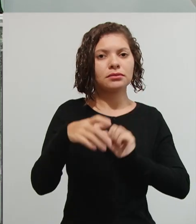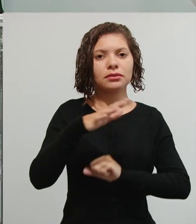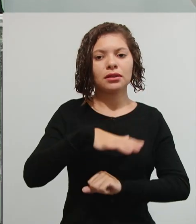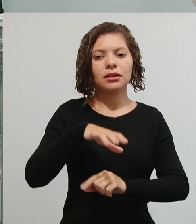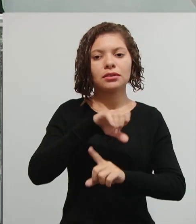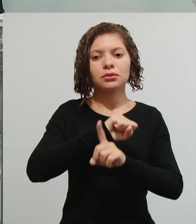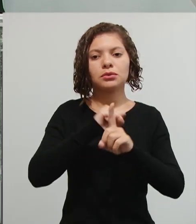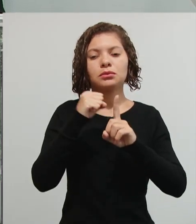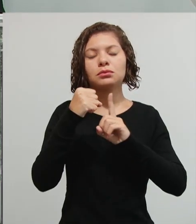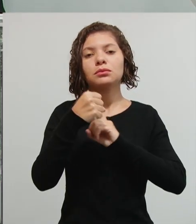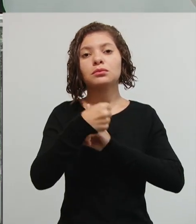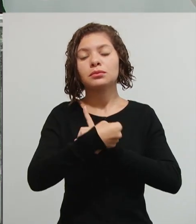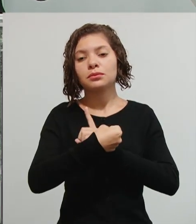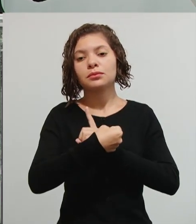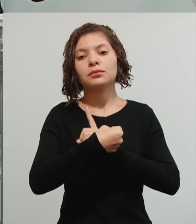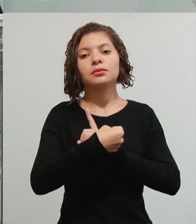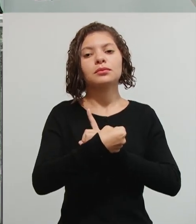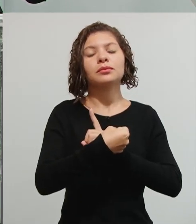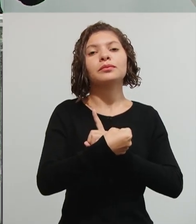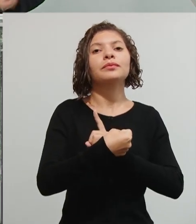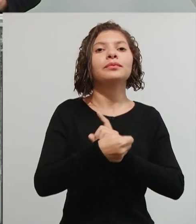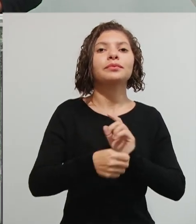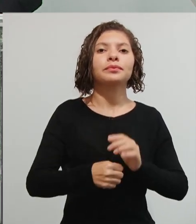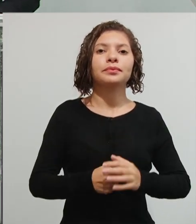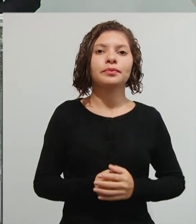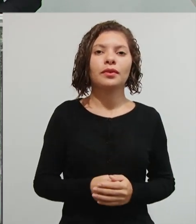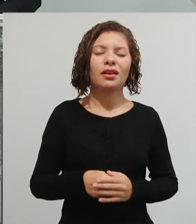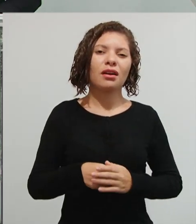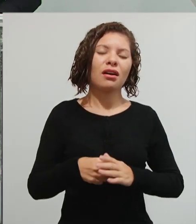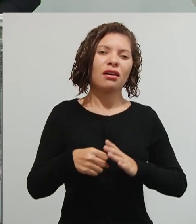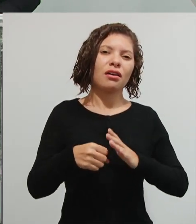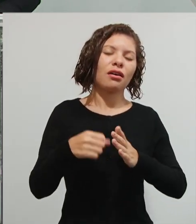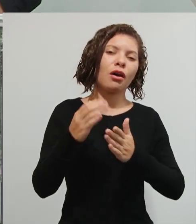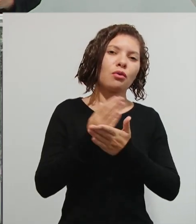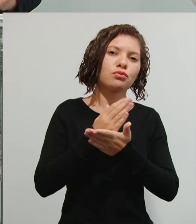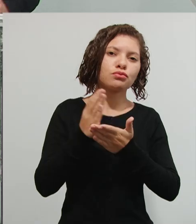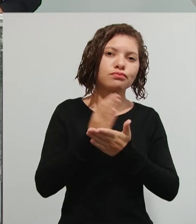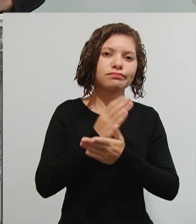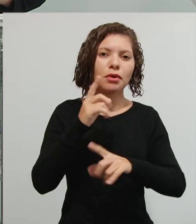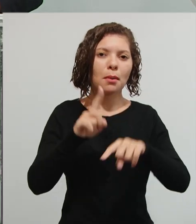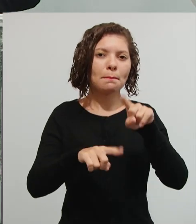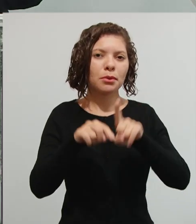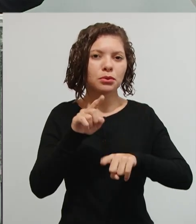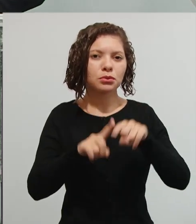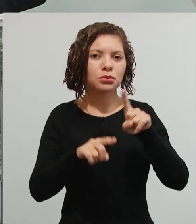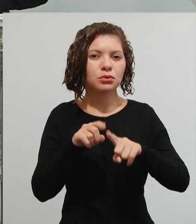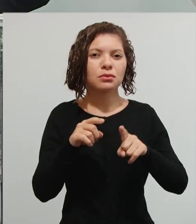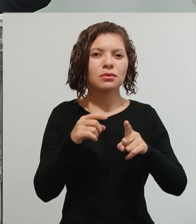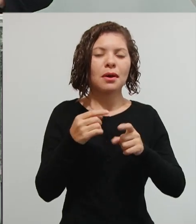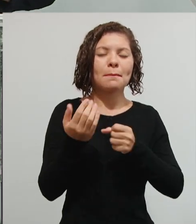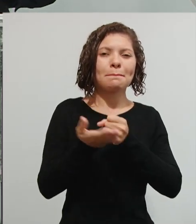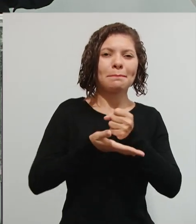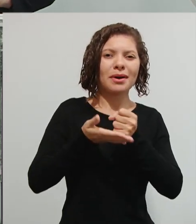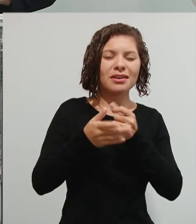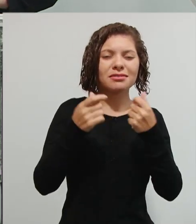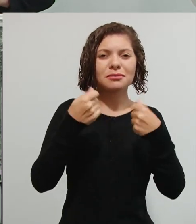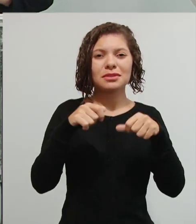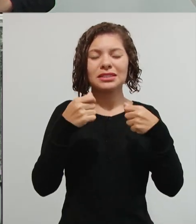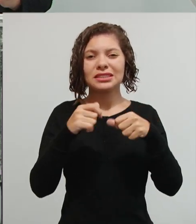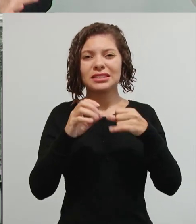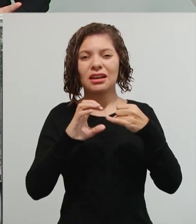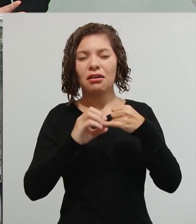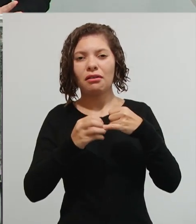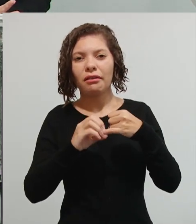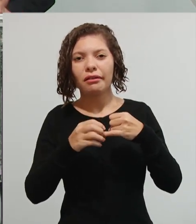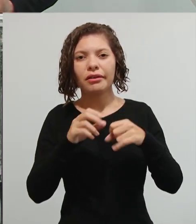cesta de consumo do supermercado, normalmente alguns produtos, itens básicos como arroz, feijão, macarrão, óleo, eles são produtos